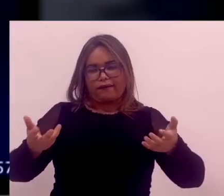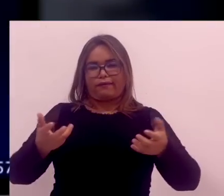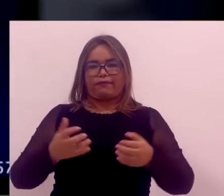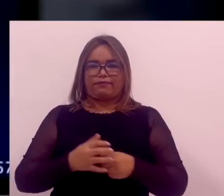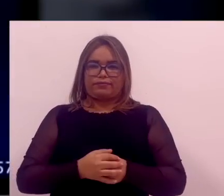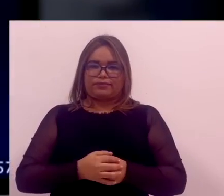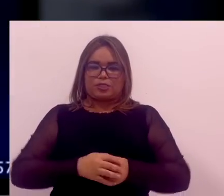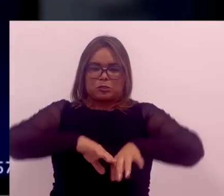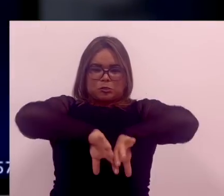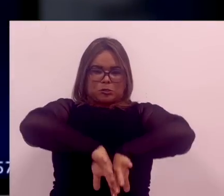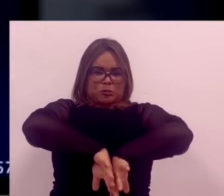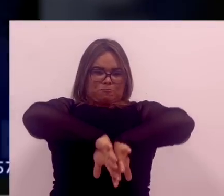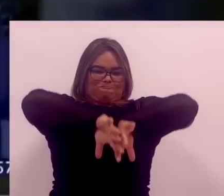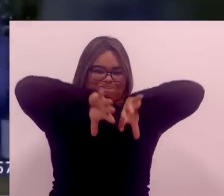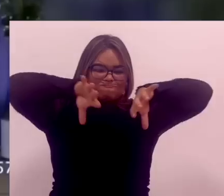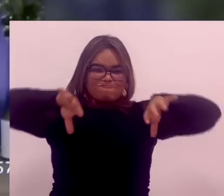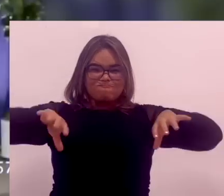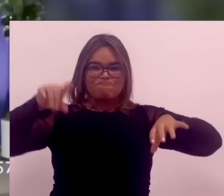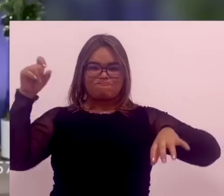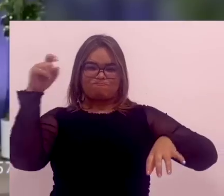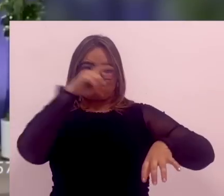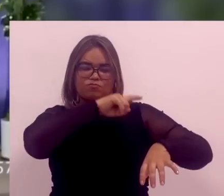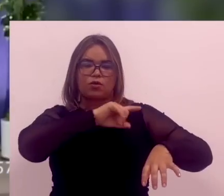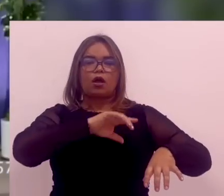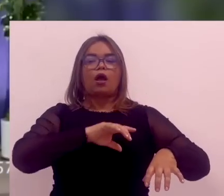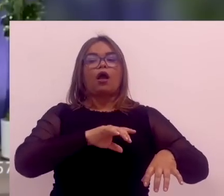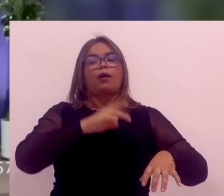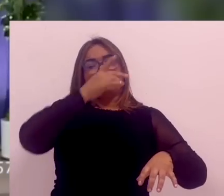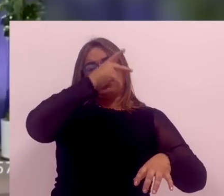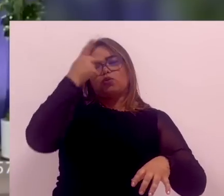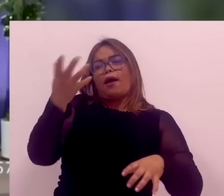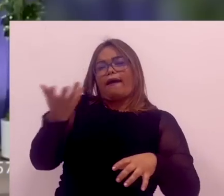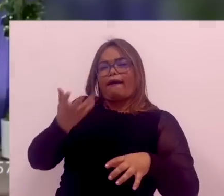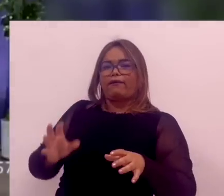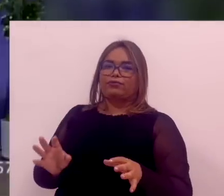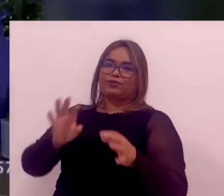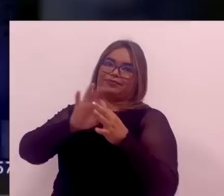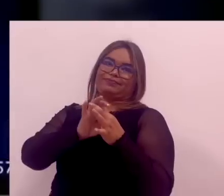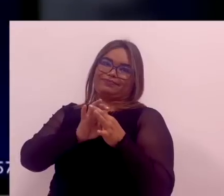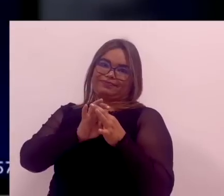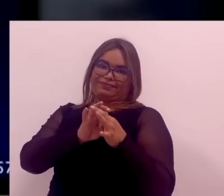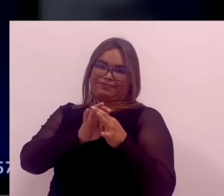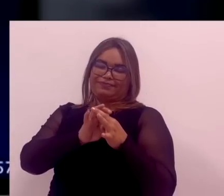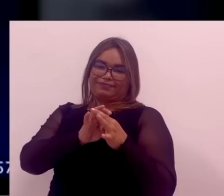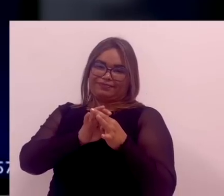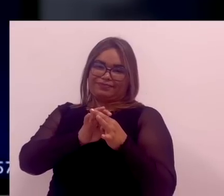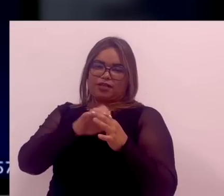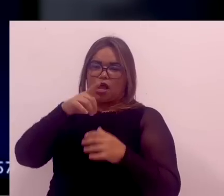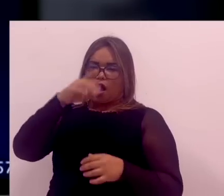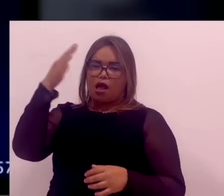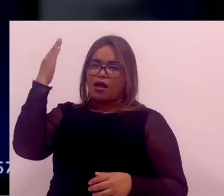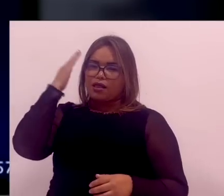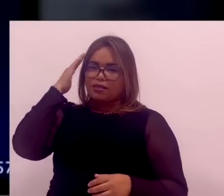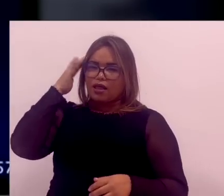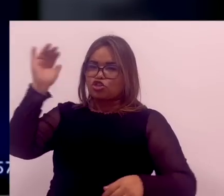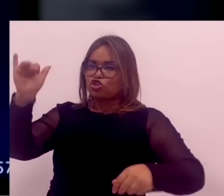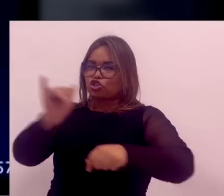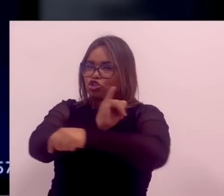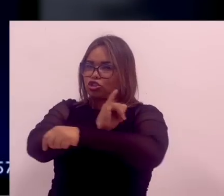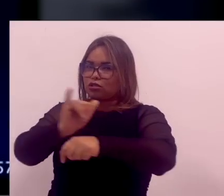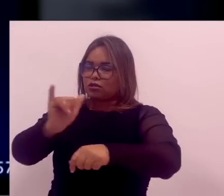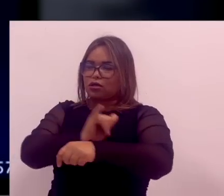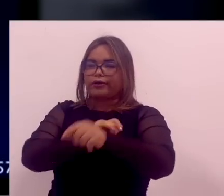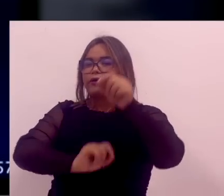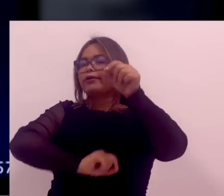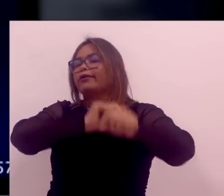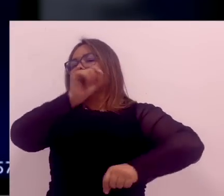Faça com que a dor da separação seja tão grande que eles implorarão por unidade. Vocês estão entendendo?